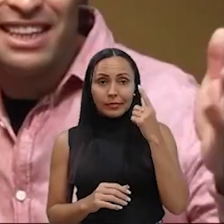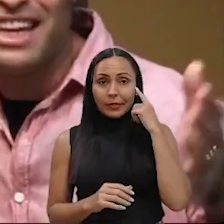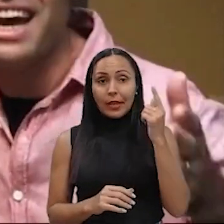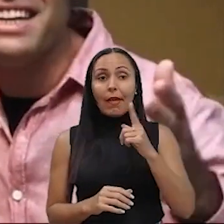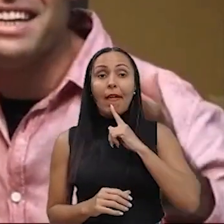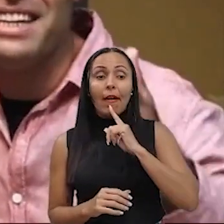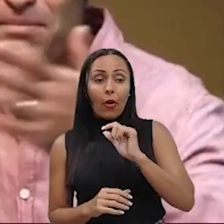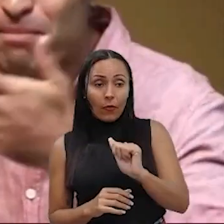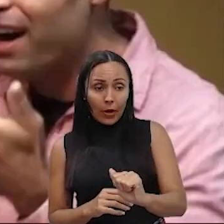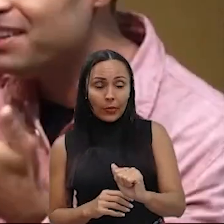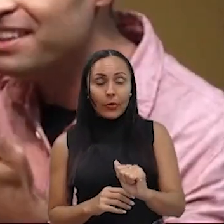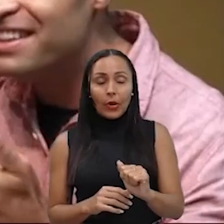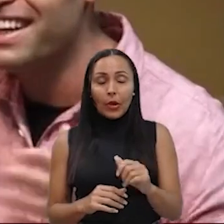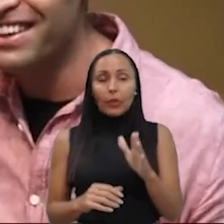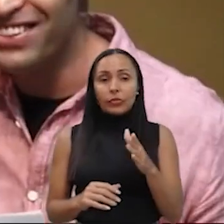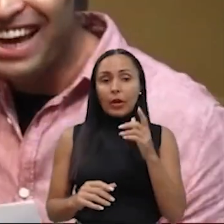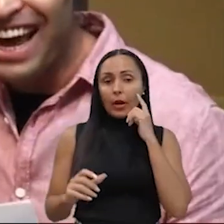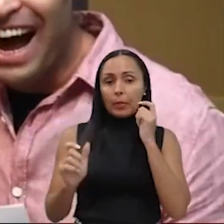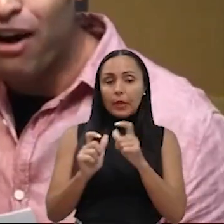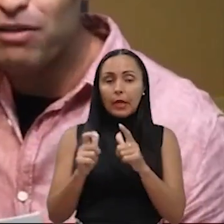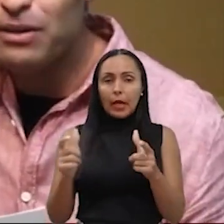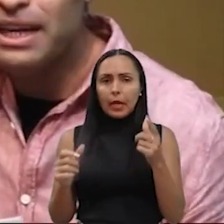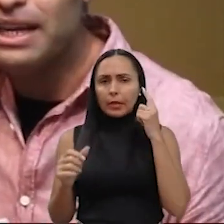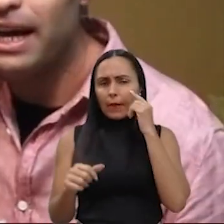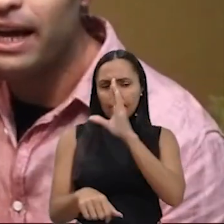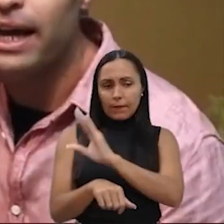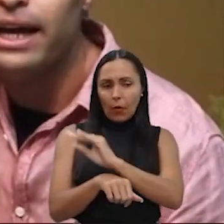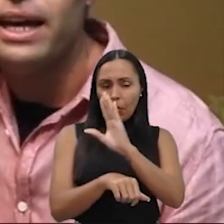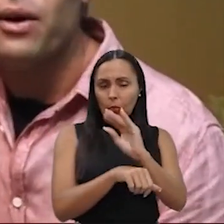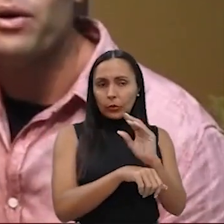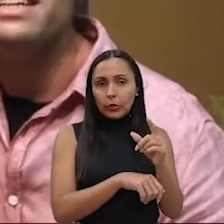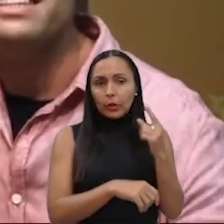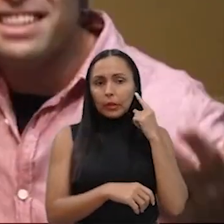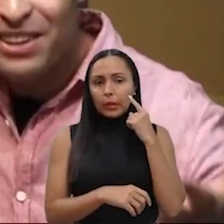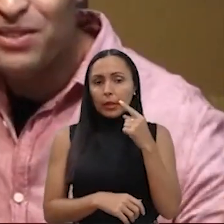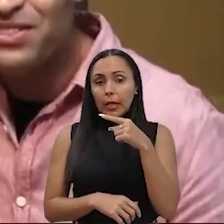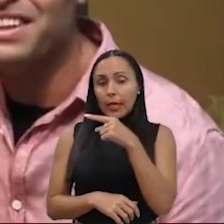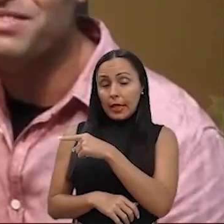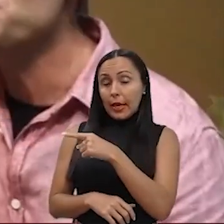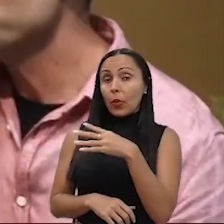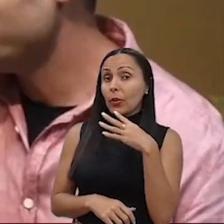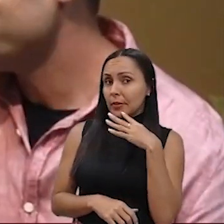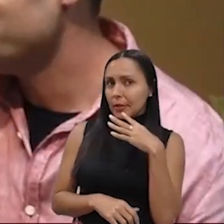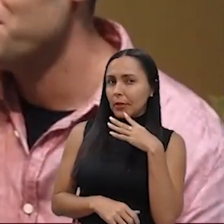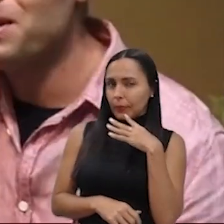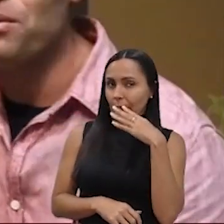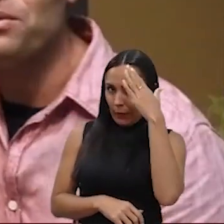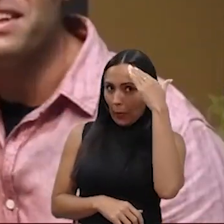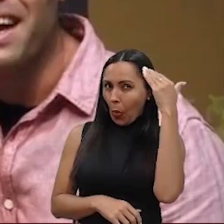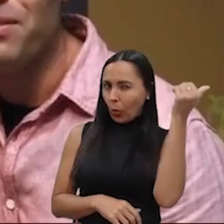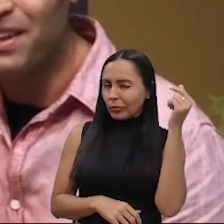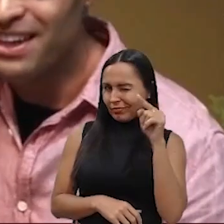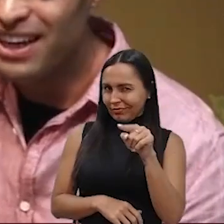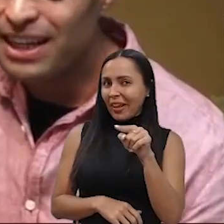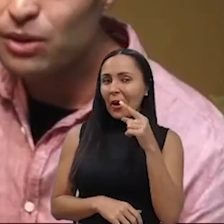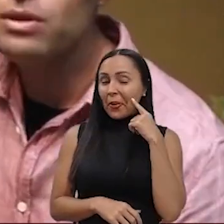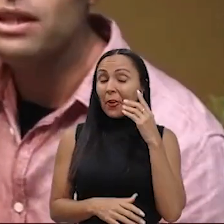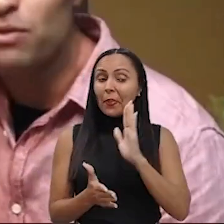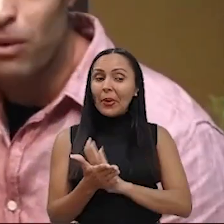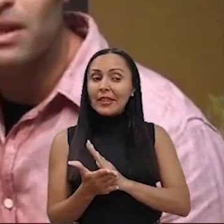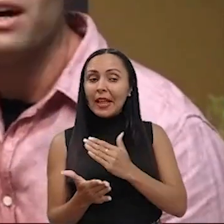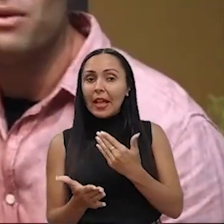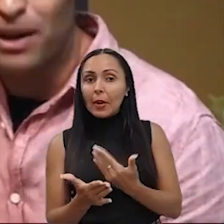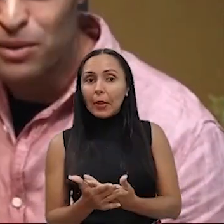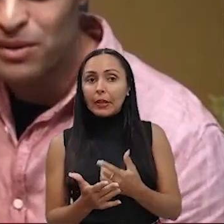você. A gente até aí tem imagens, certo? Álvaro, ele é conhecido, né, muito conhecido também como intérprete no